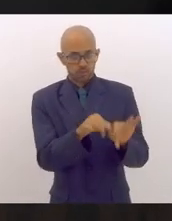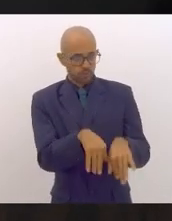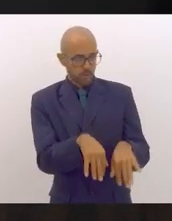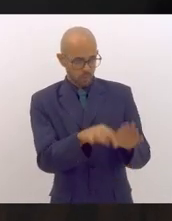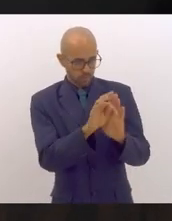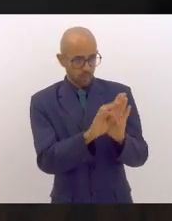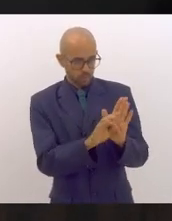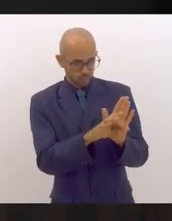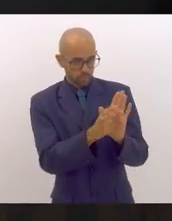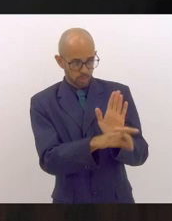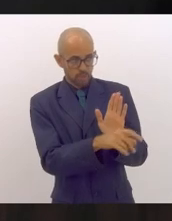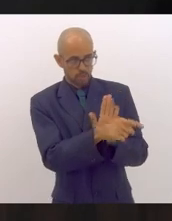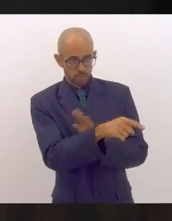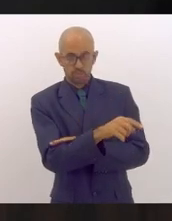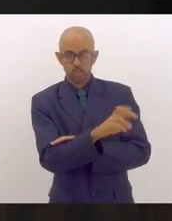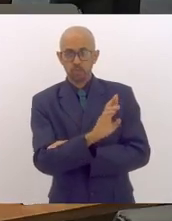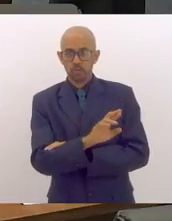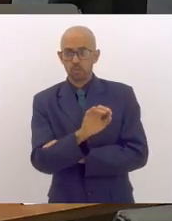Rodrigo.